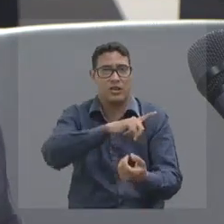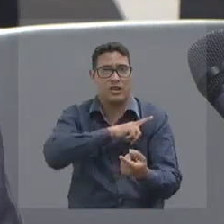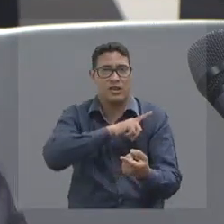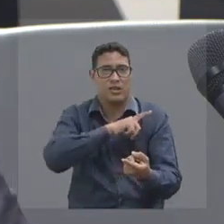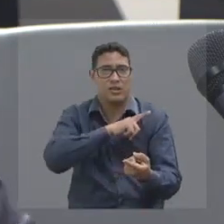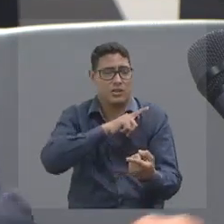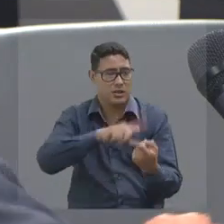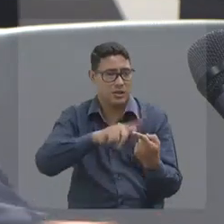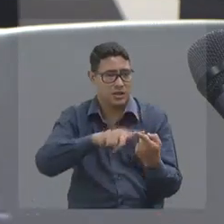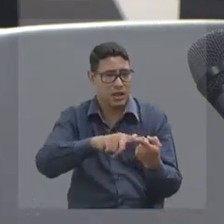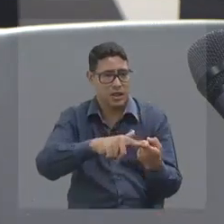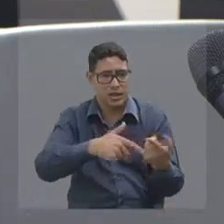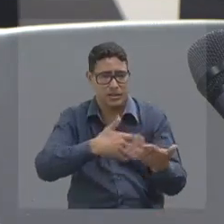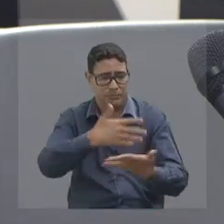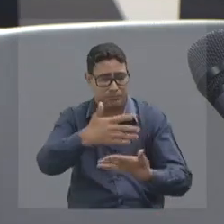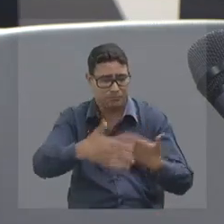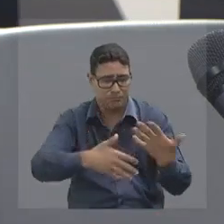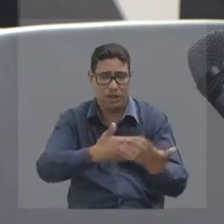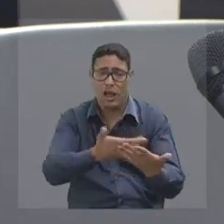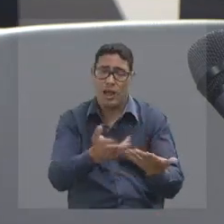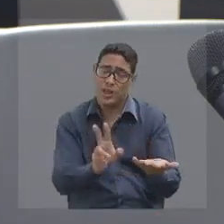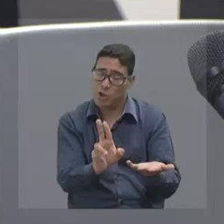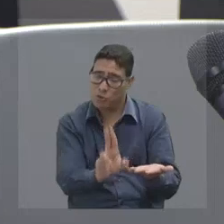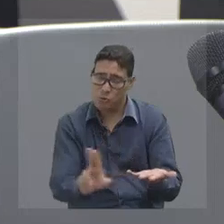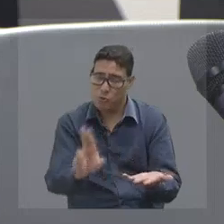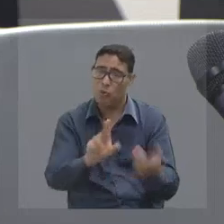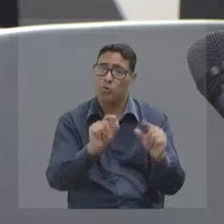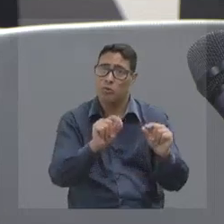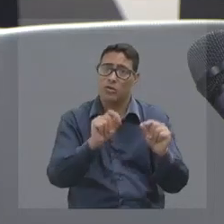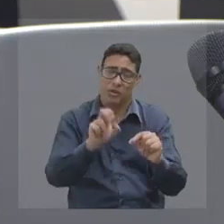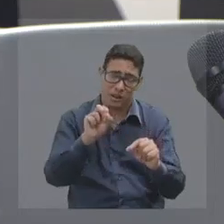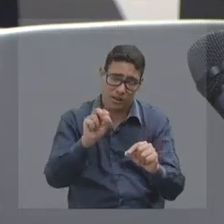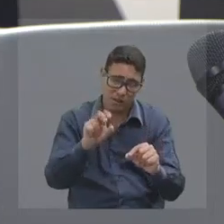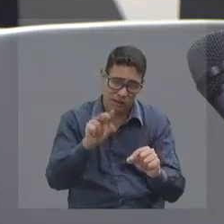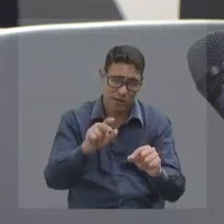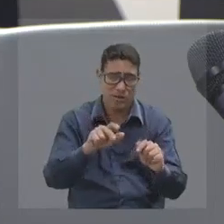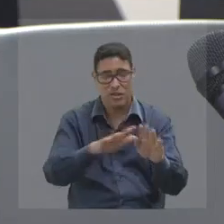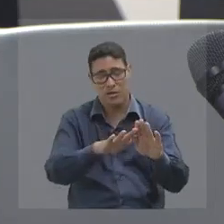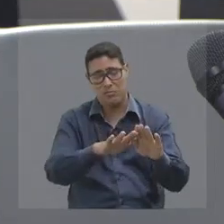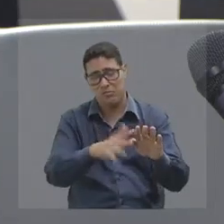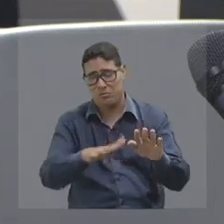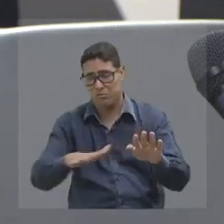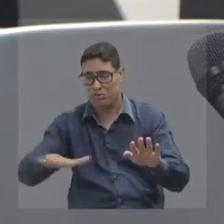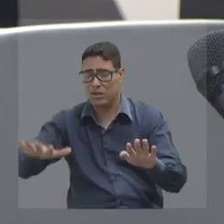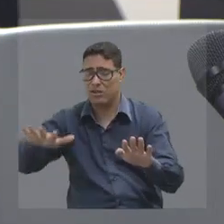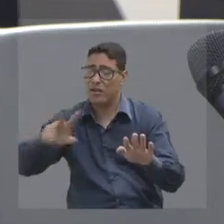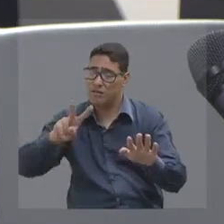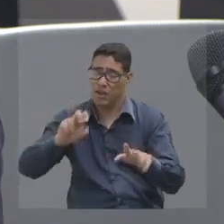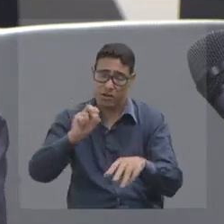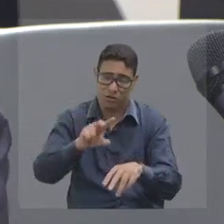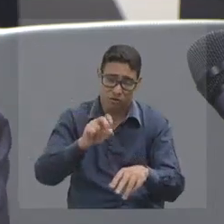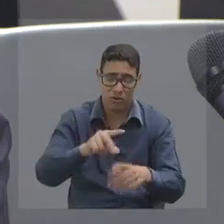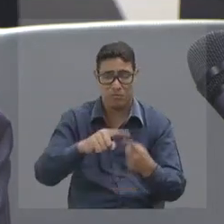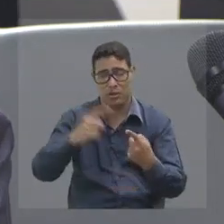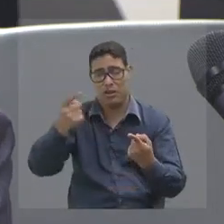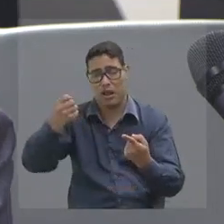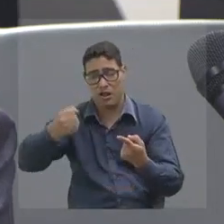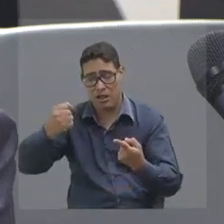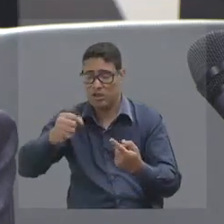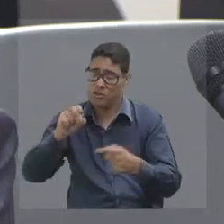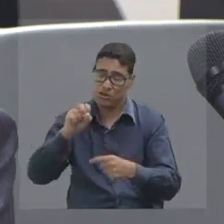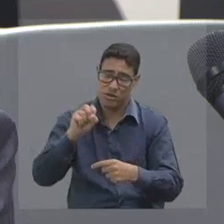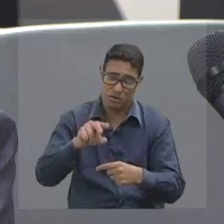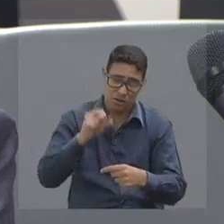Regente no próprio curso contaminando a vaca porque vai contaminar o leite e matando as abelhas então